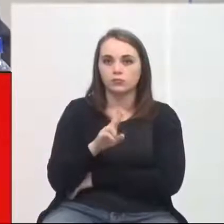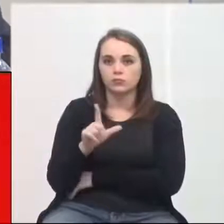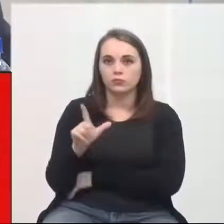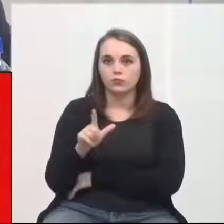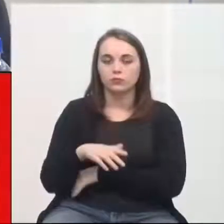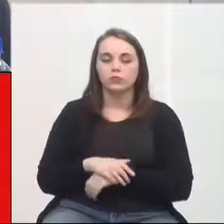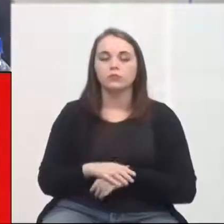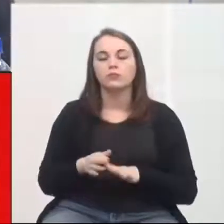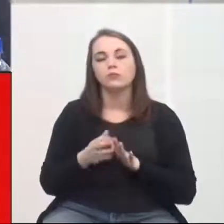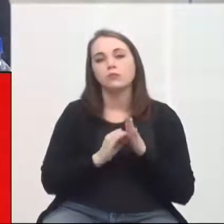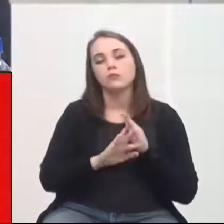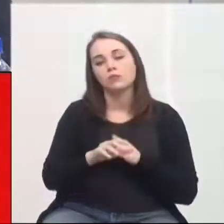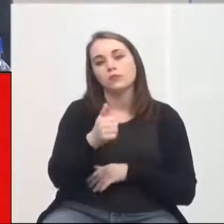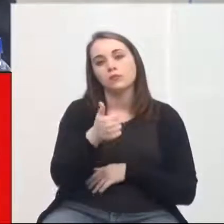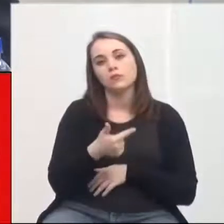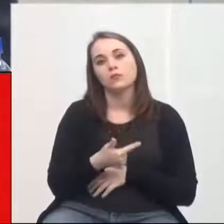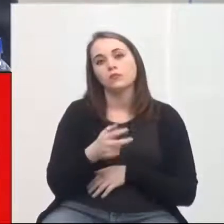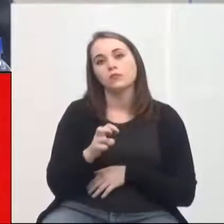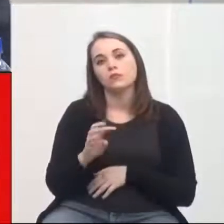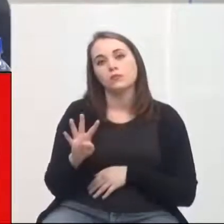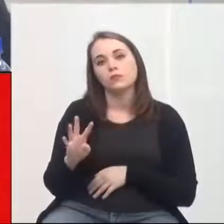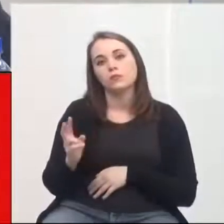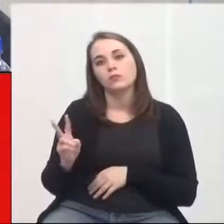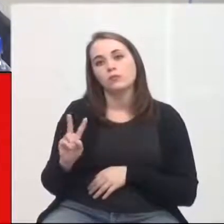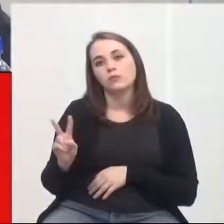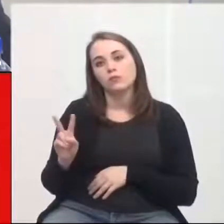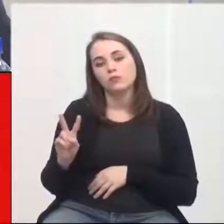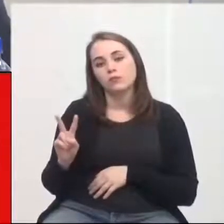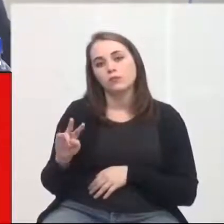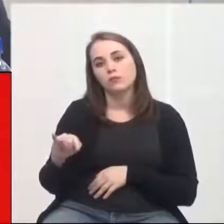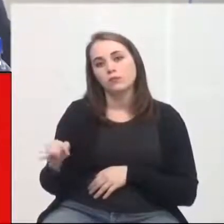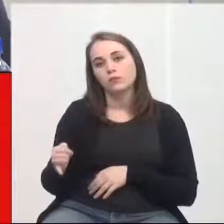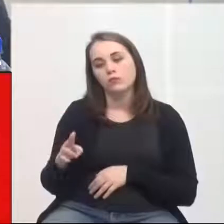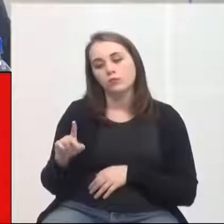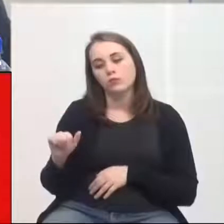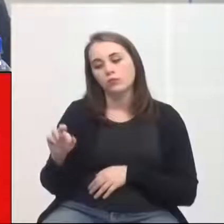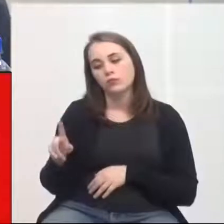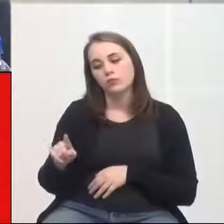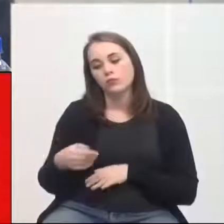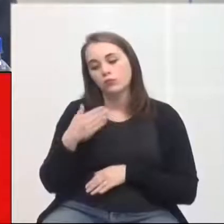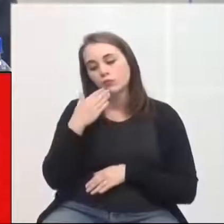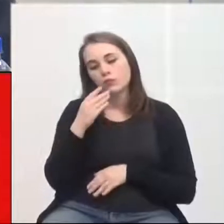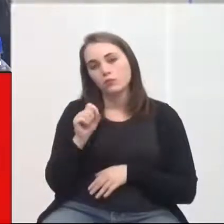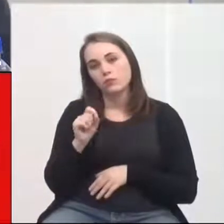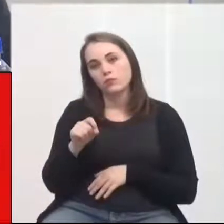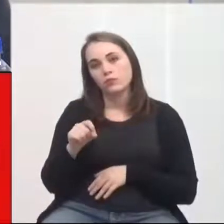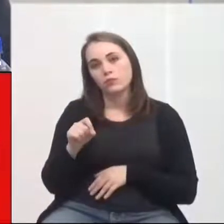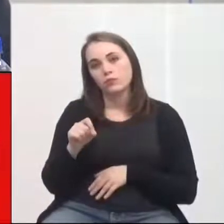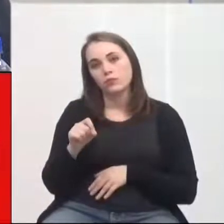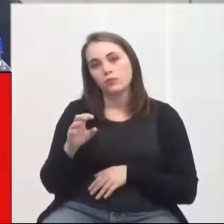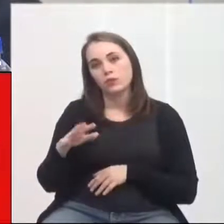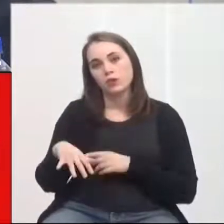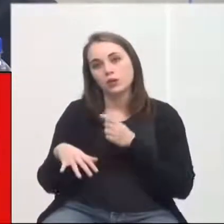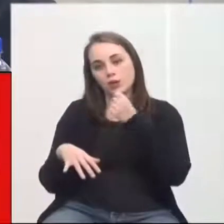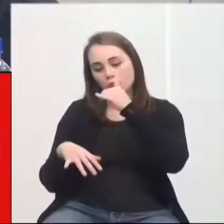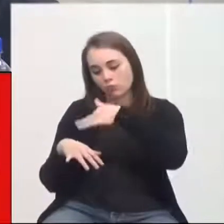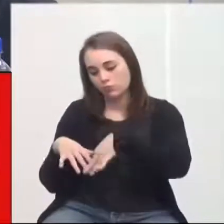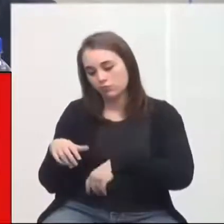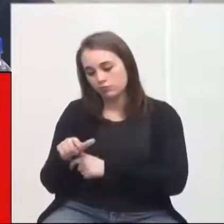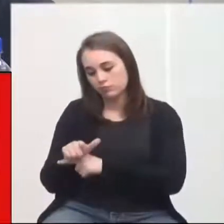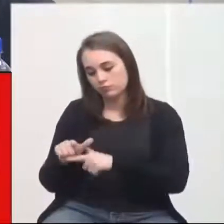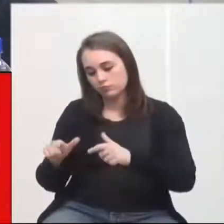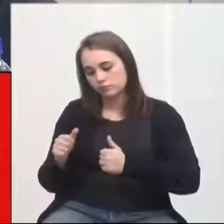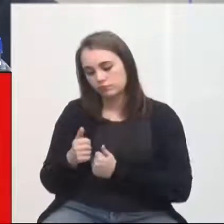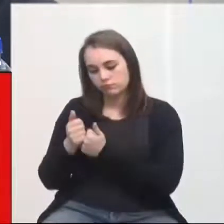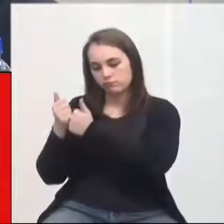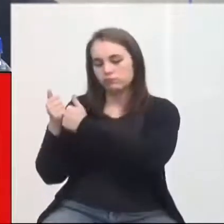Vista. Indicação 1254-2021. Autor, vereador Juarez de Jesus. Limpeza, bem como substituição da tampa de